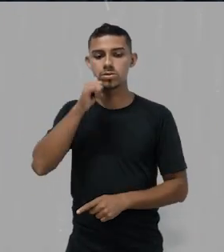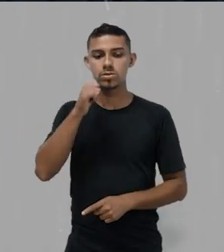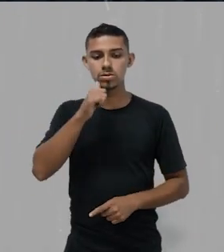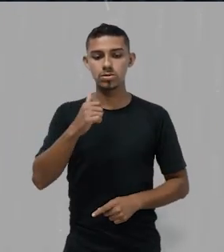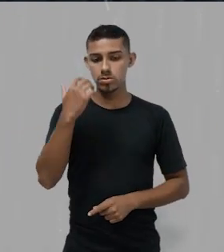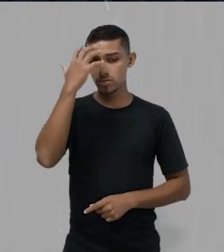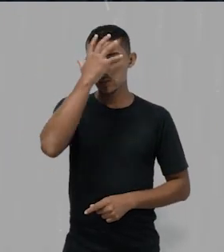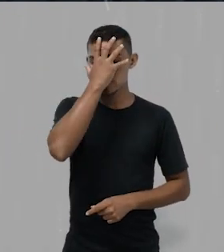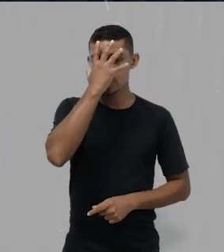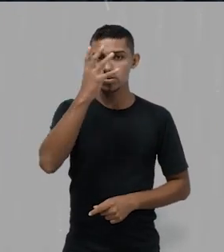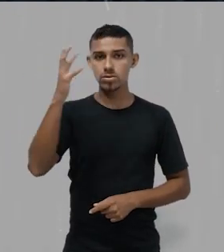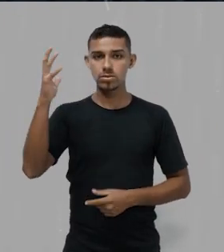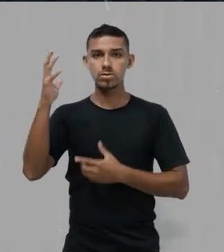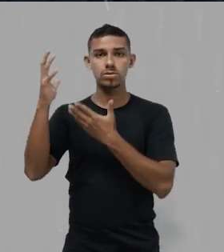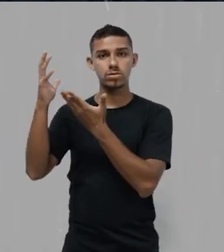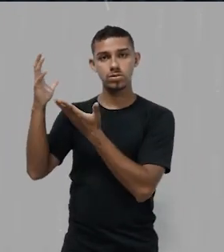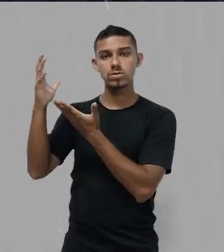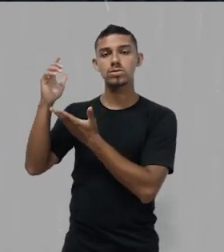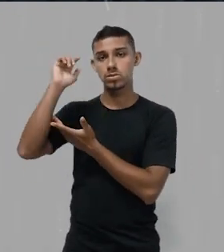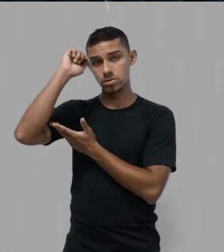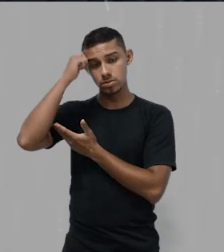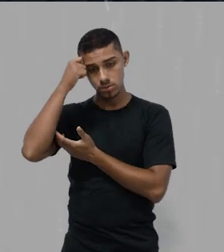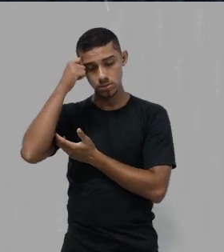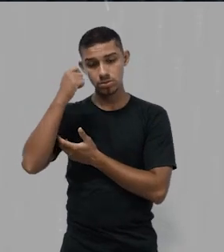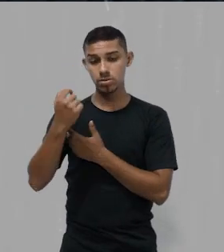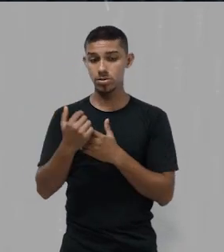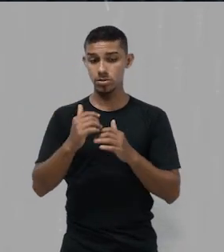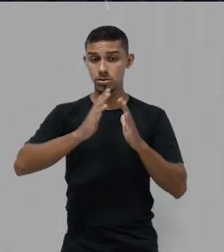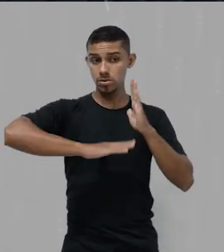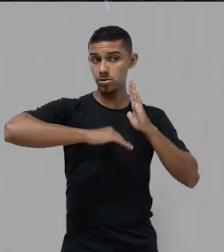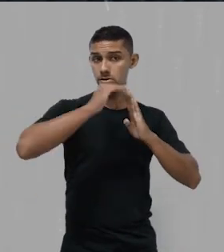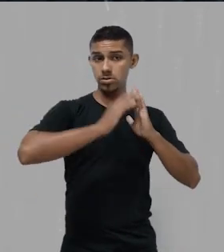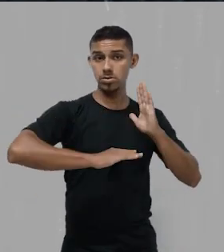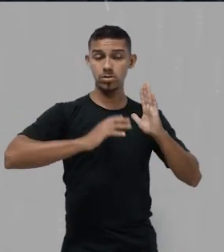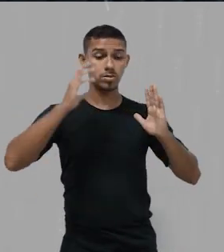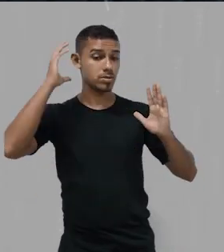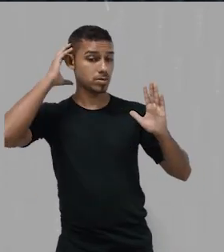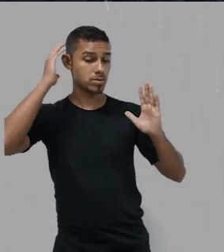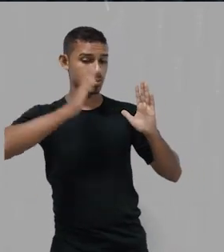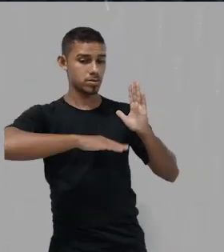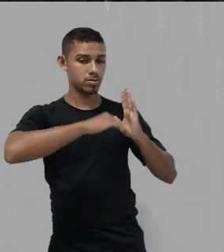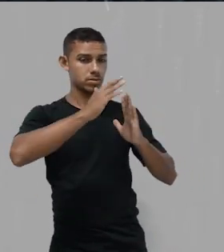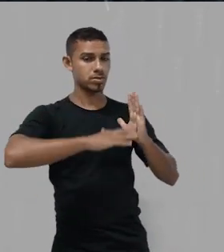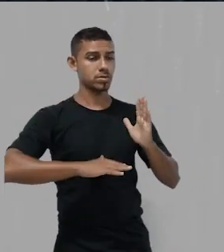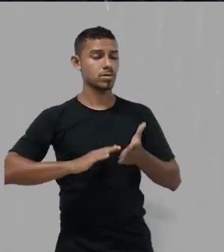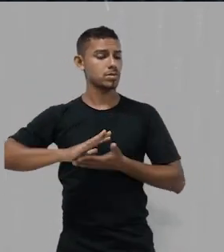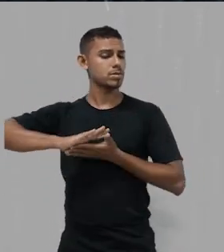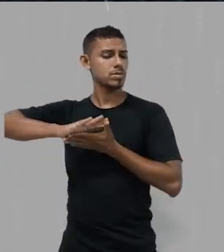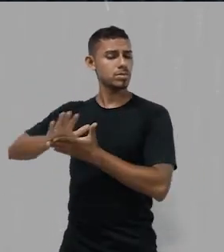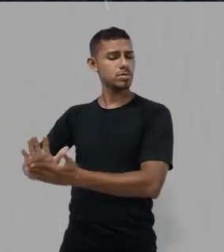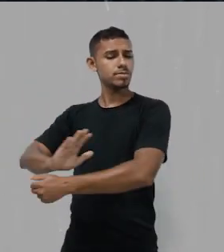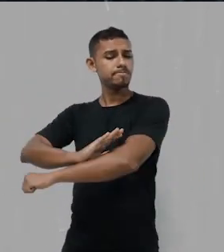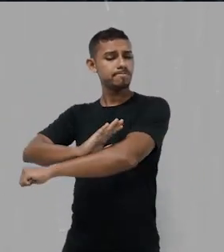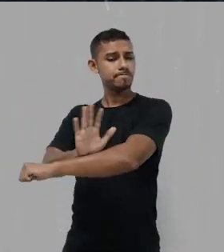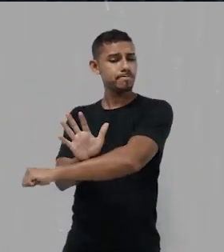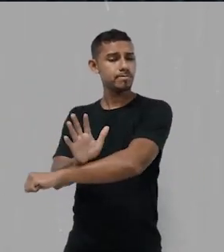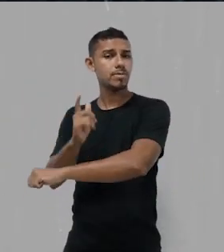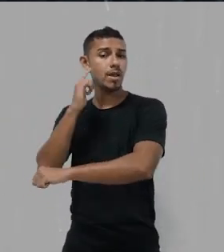as máscaras africanas. Esse quadro aqui, quando Picasso pintou, ele sofreu preconceito, inclusive dos